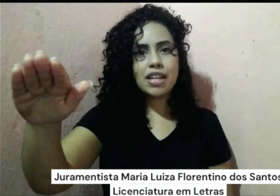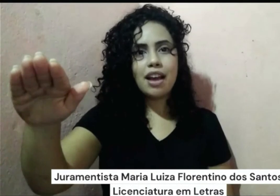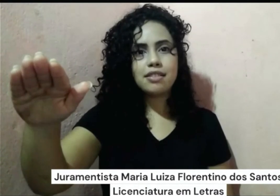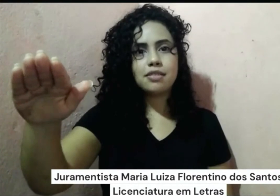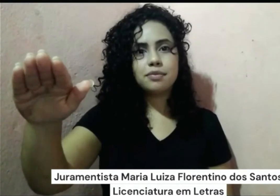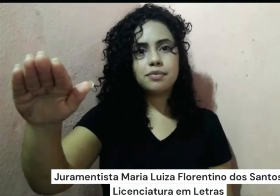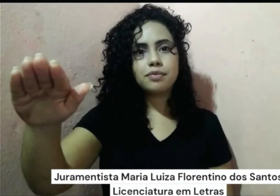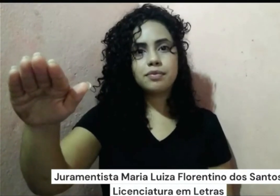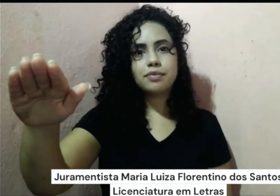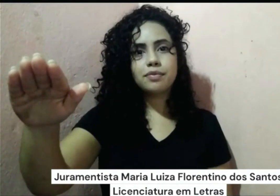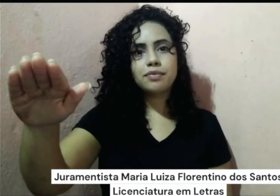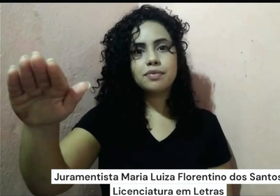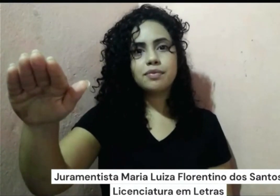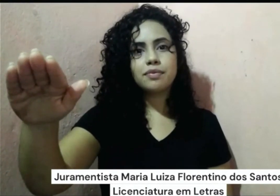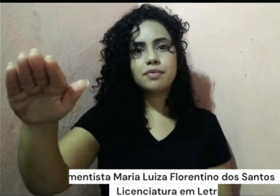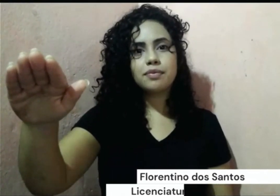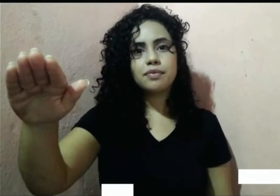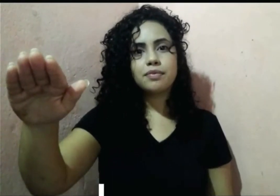segmentos sociais.